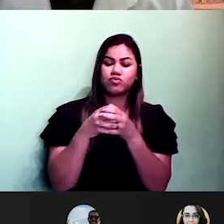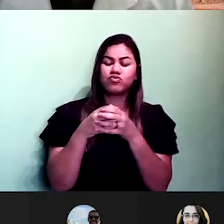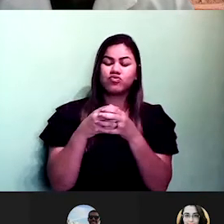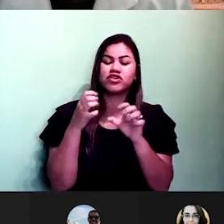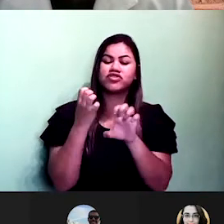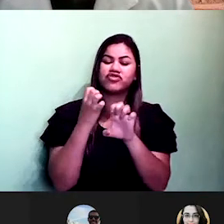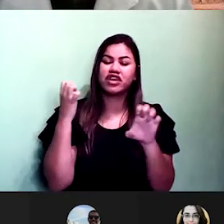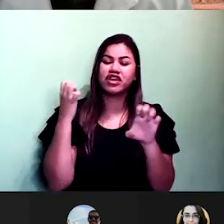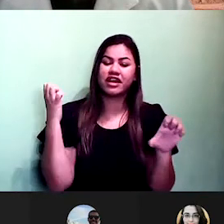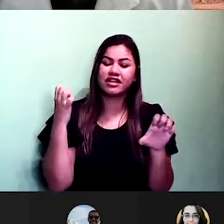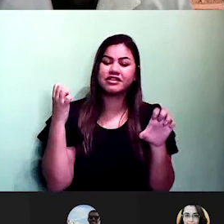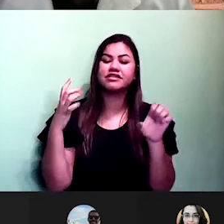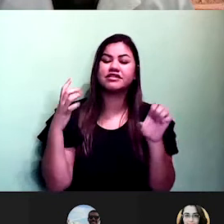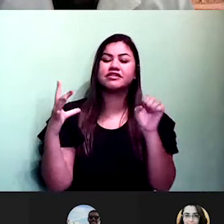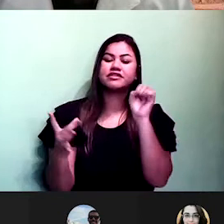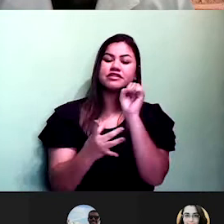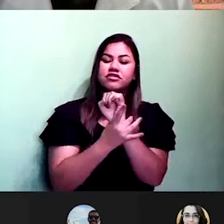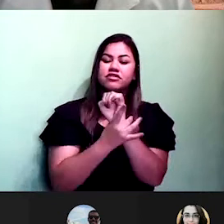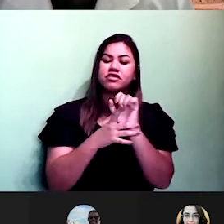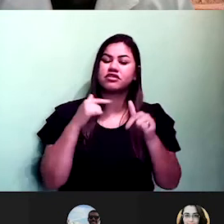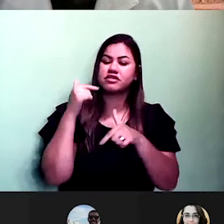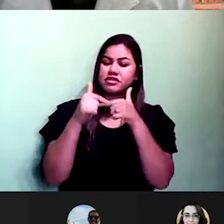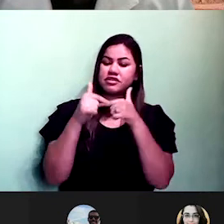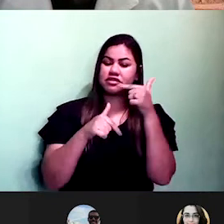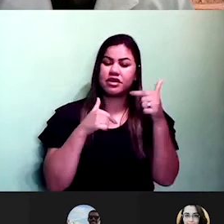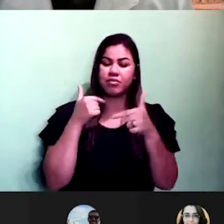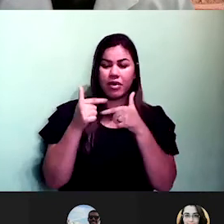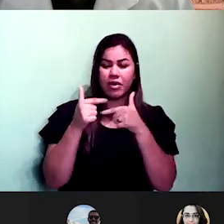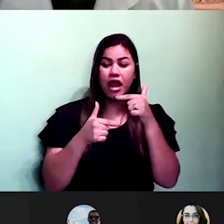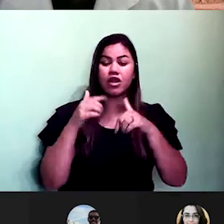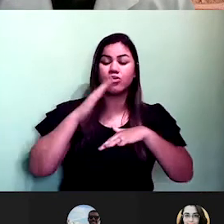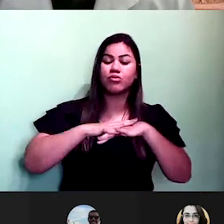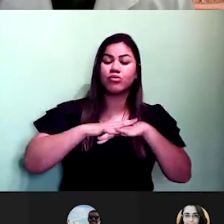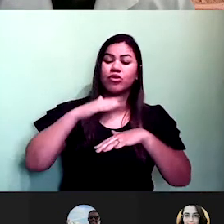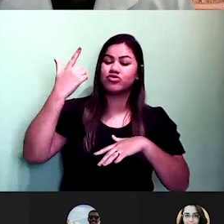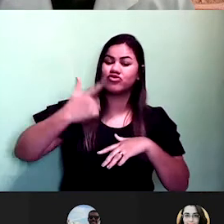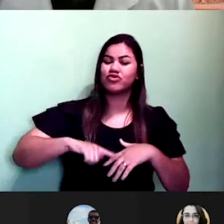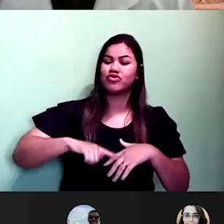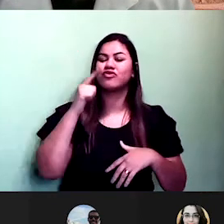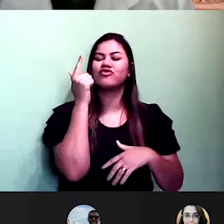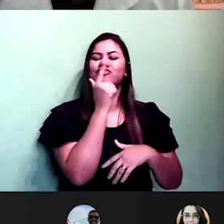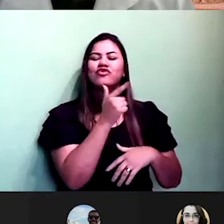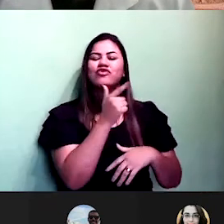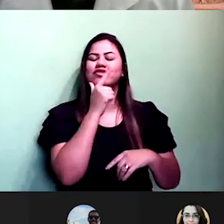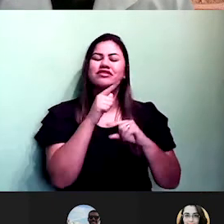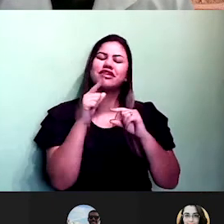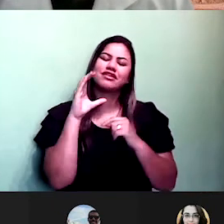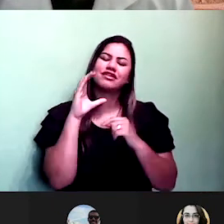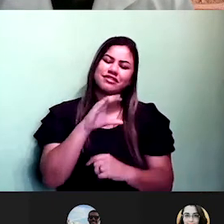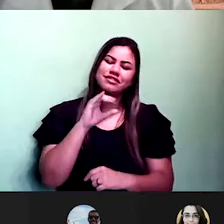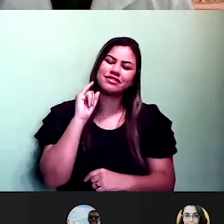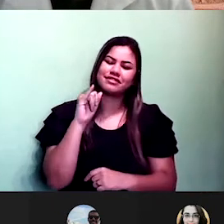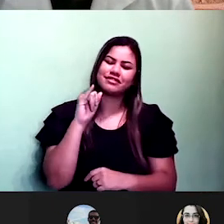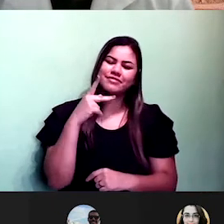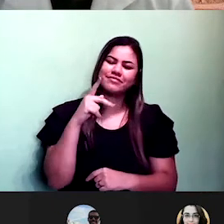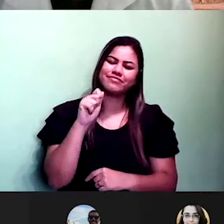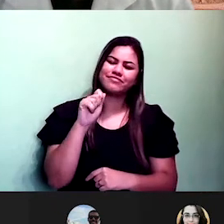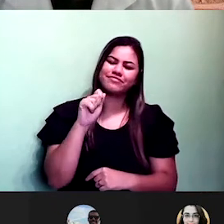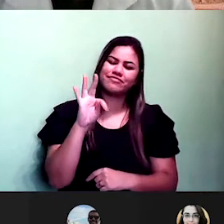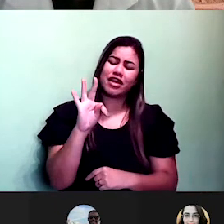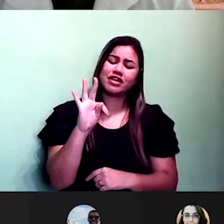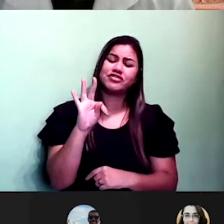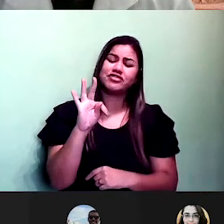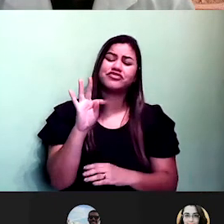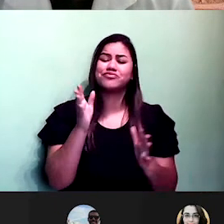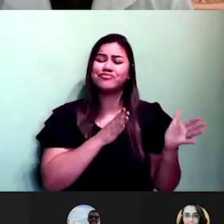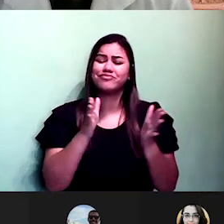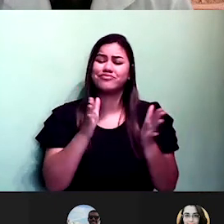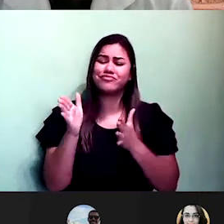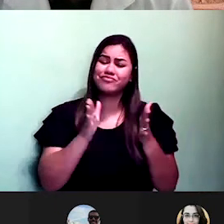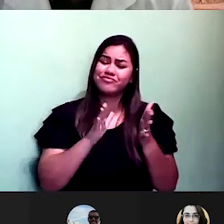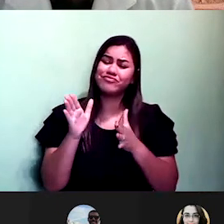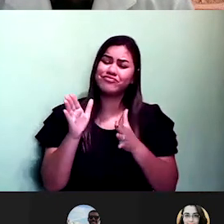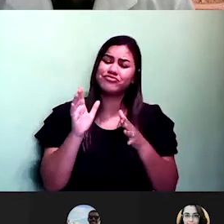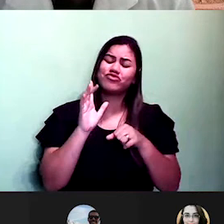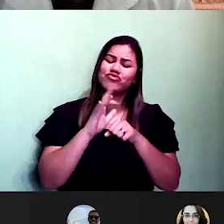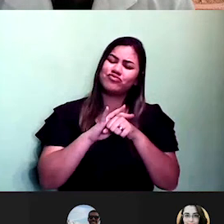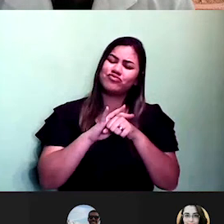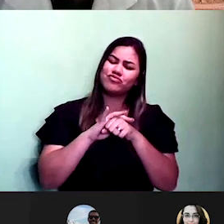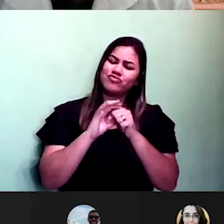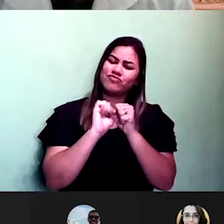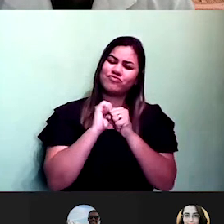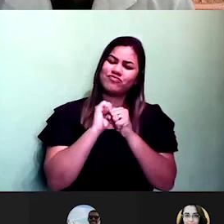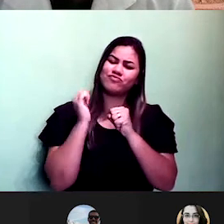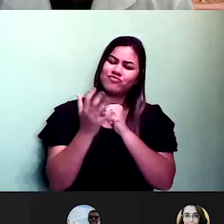pela realização de mais esse CIPAT em meio ao estado de pandemia, né, que estamos